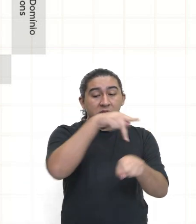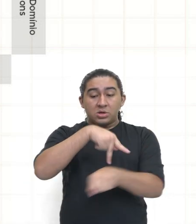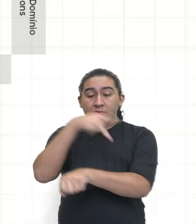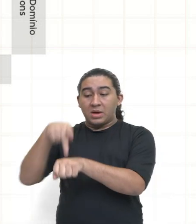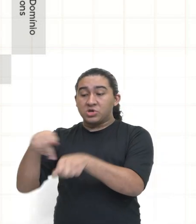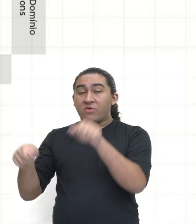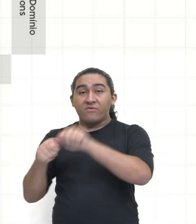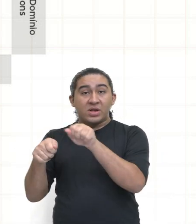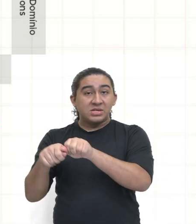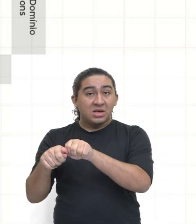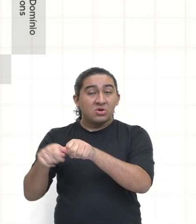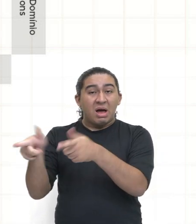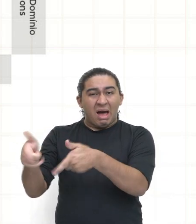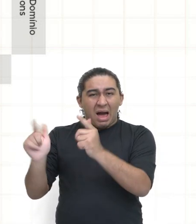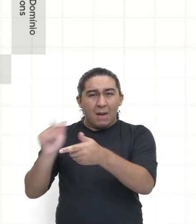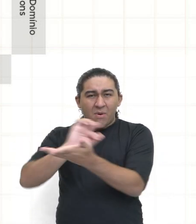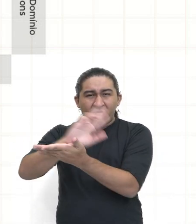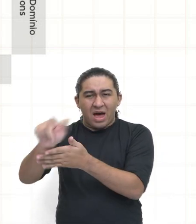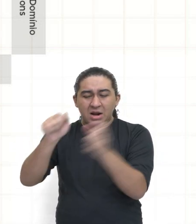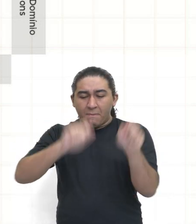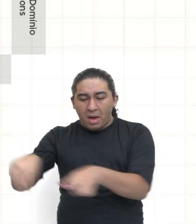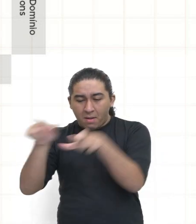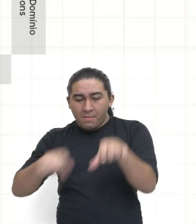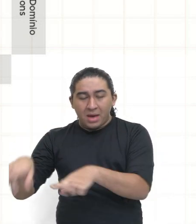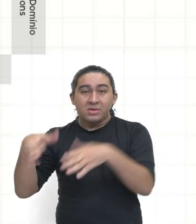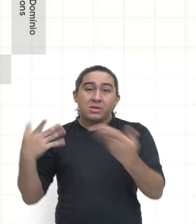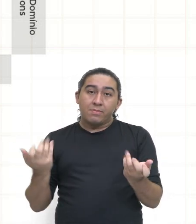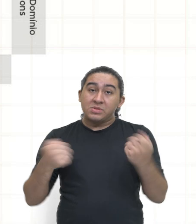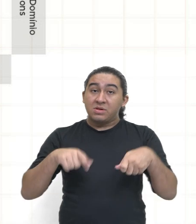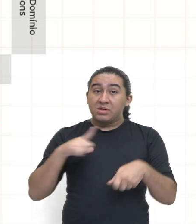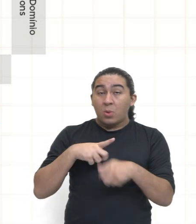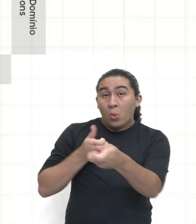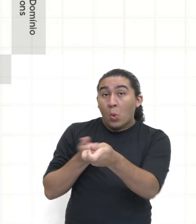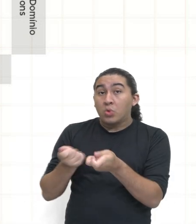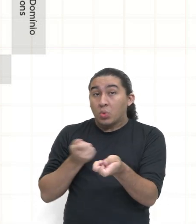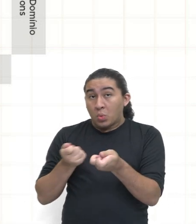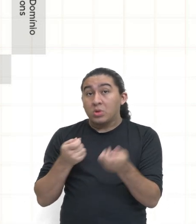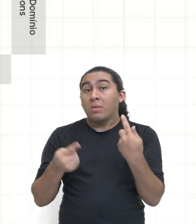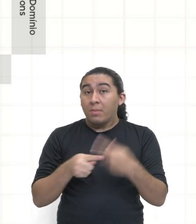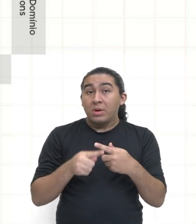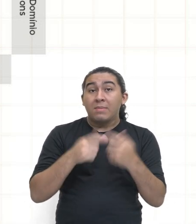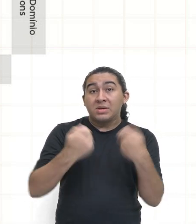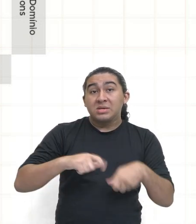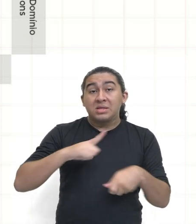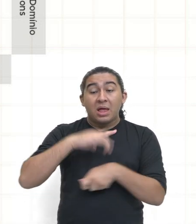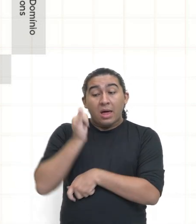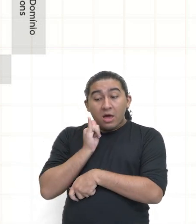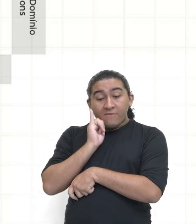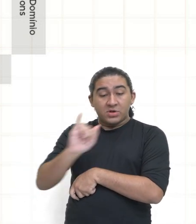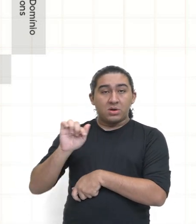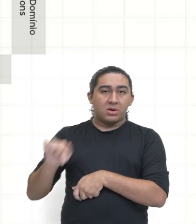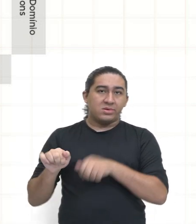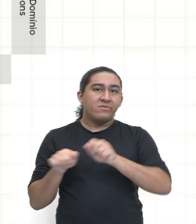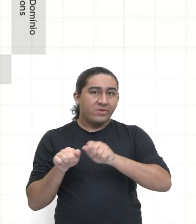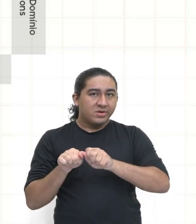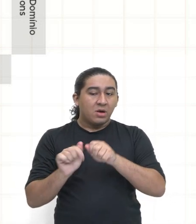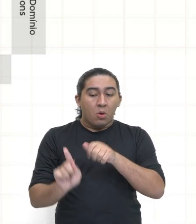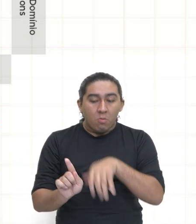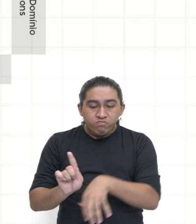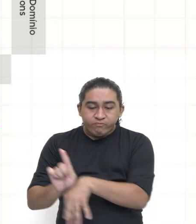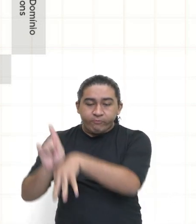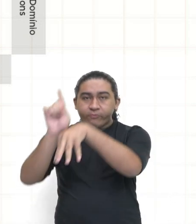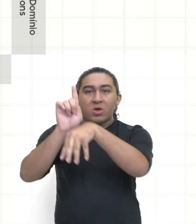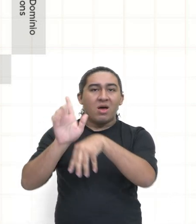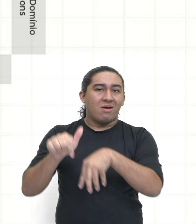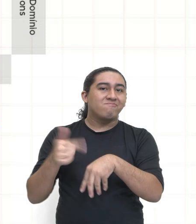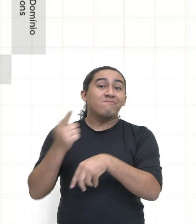era necessário haver um freio, era necessário ter ali uma situação em que pudesse conter essa questão dos mísseis.